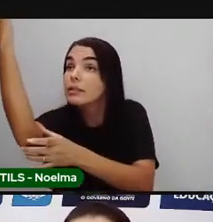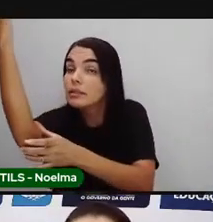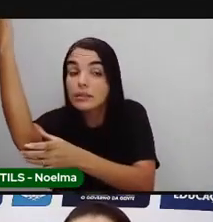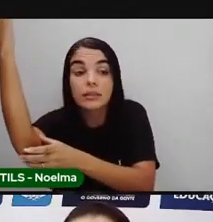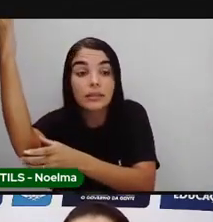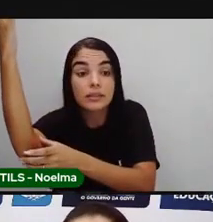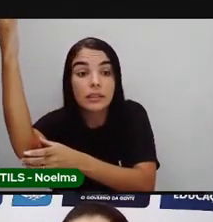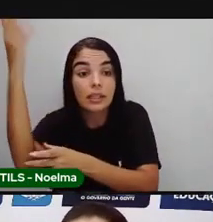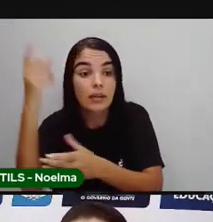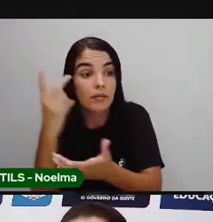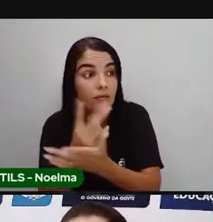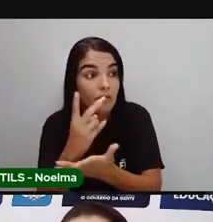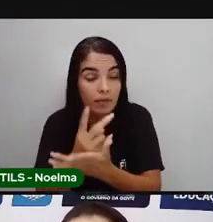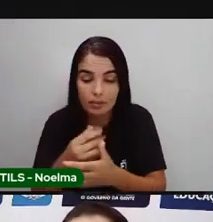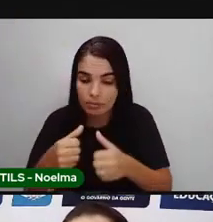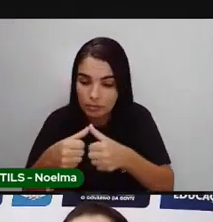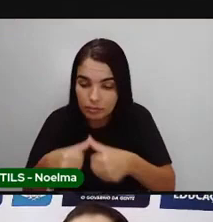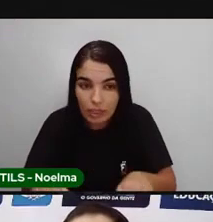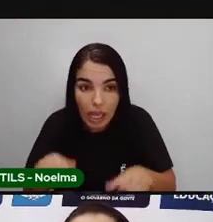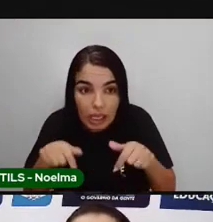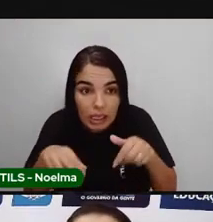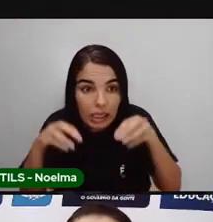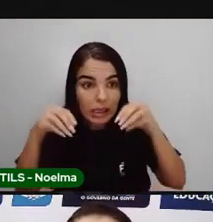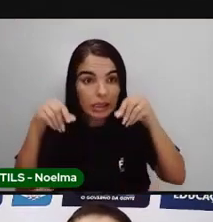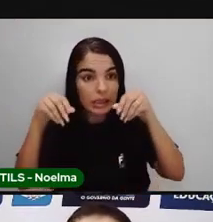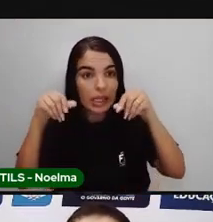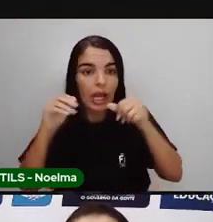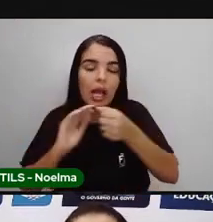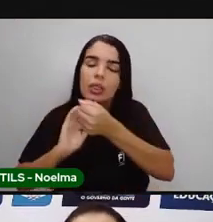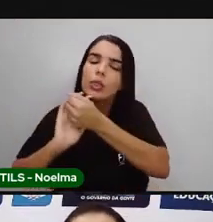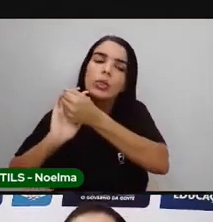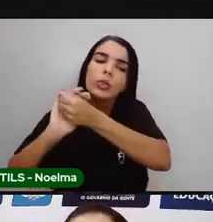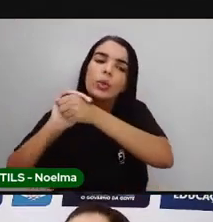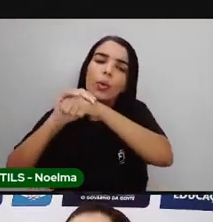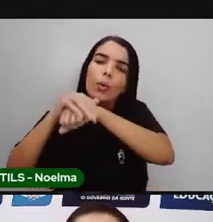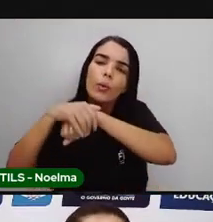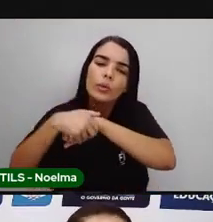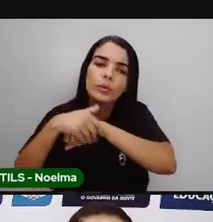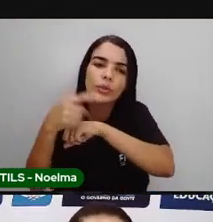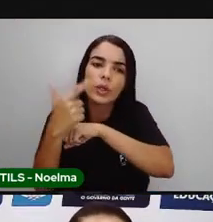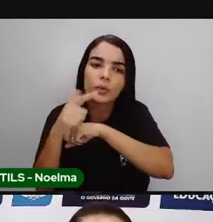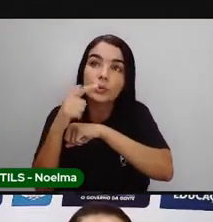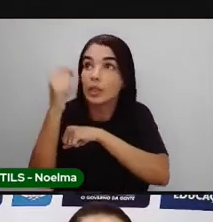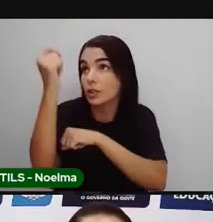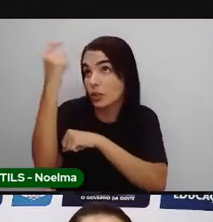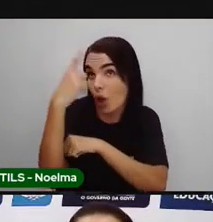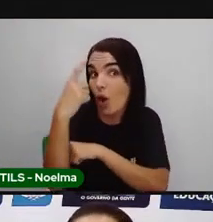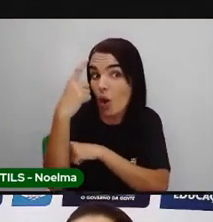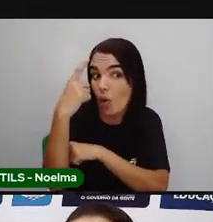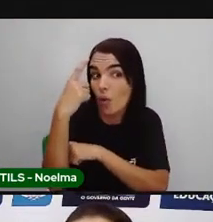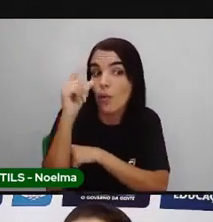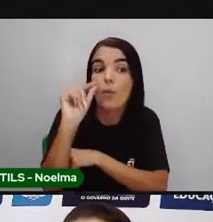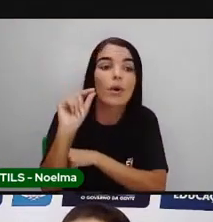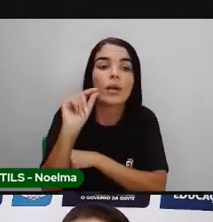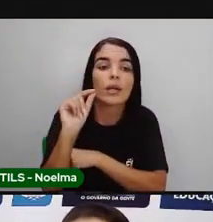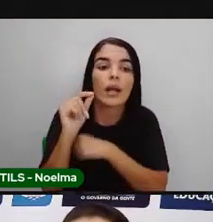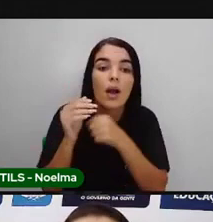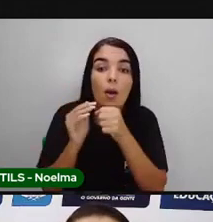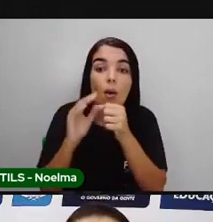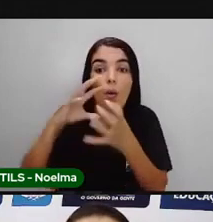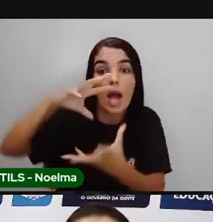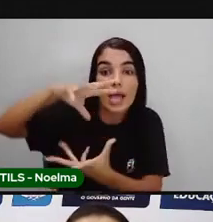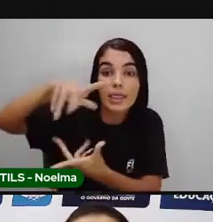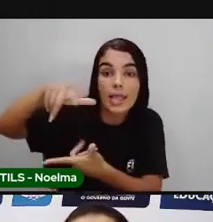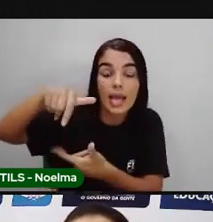do Sol não ficasse preso aqui, durante a noite, onde a gente não tem a presença da luz solar, o planeta